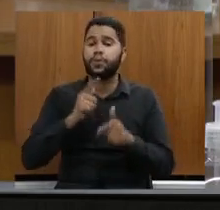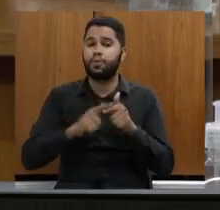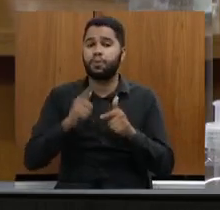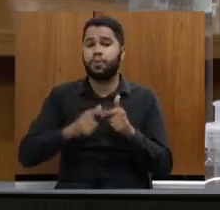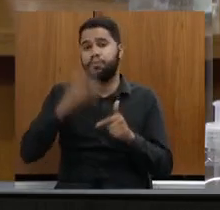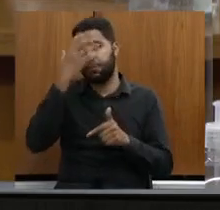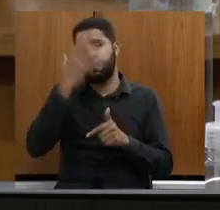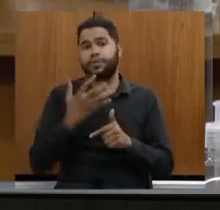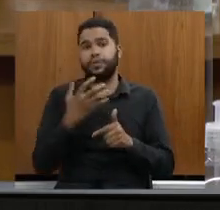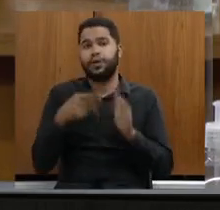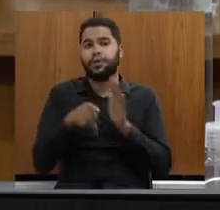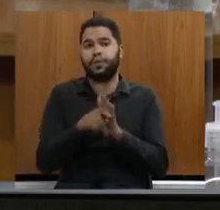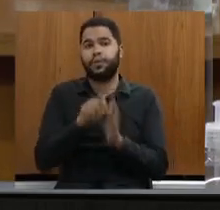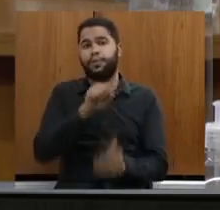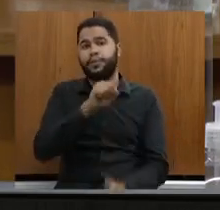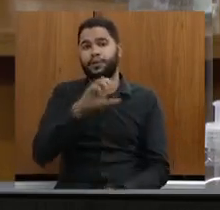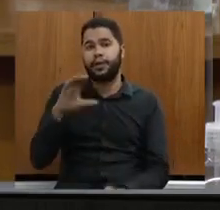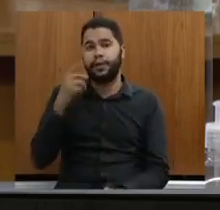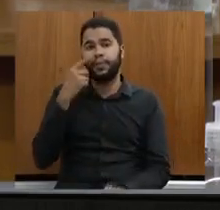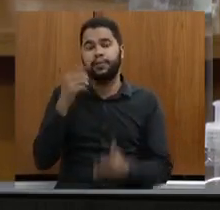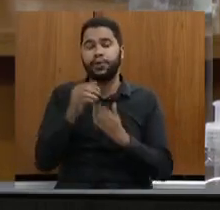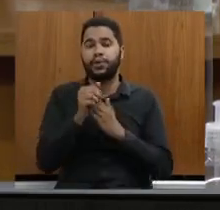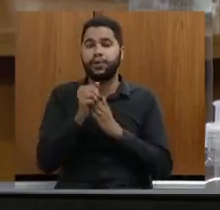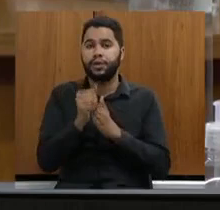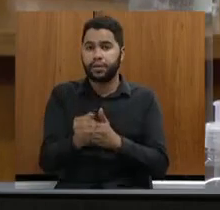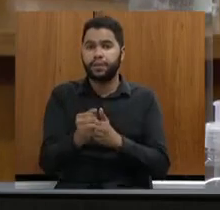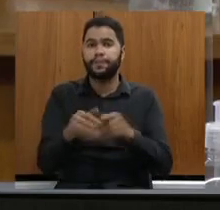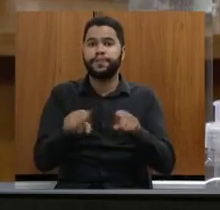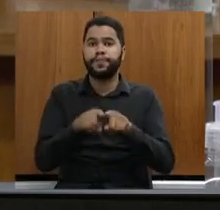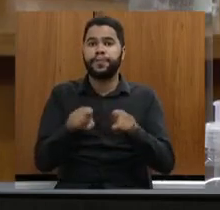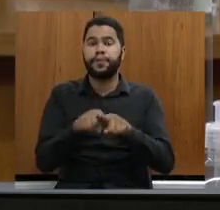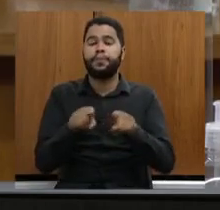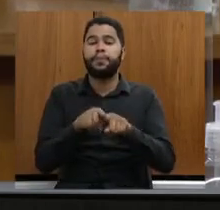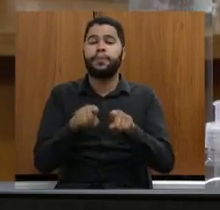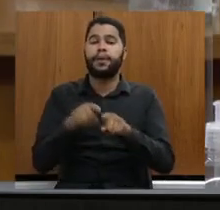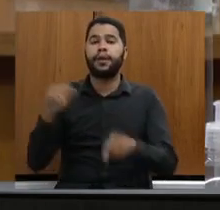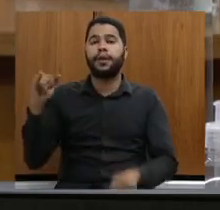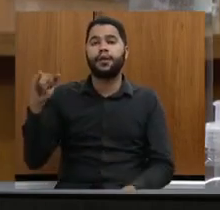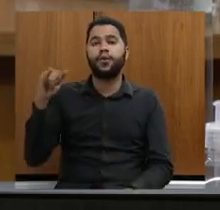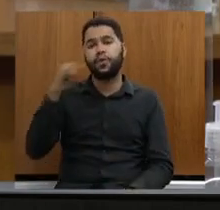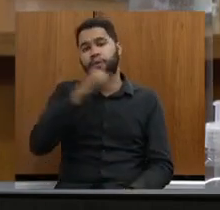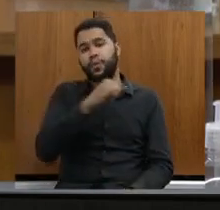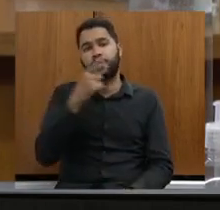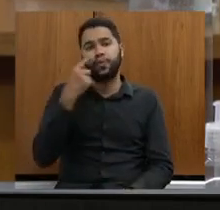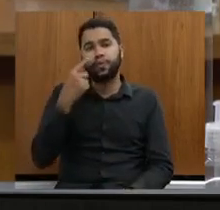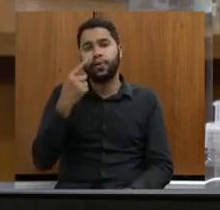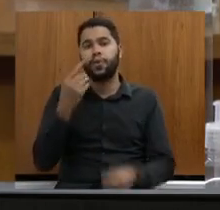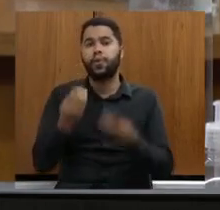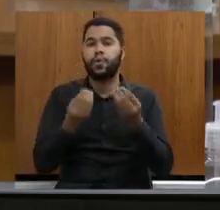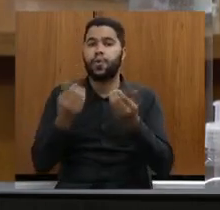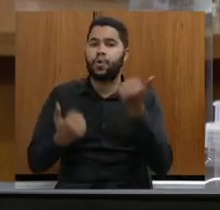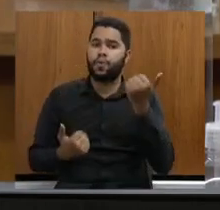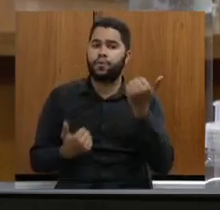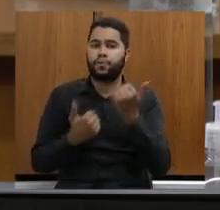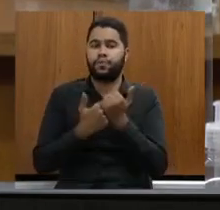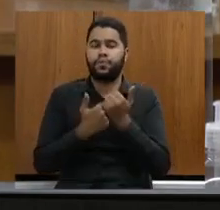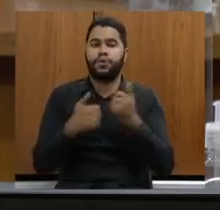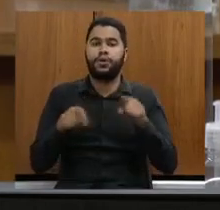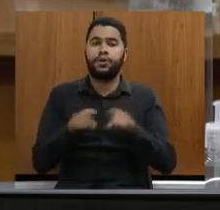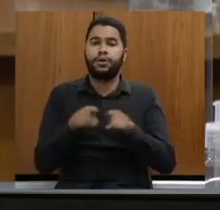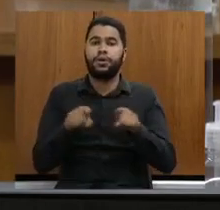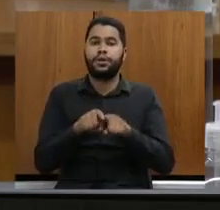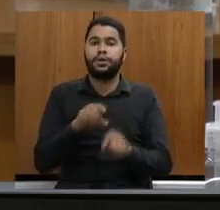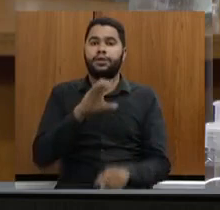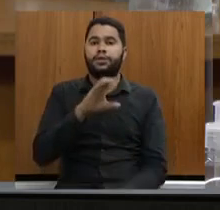perto de entender na secretaria para dar dar um direcionamento em relação ao aeroporto e vou ver como a secretaria pode apoiar e